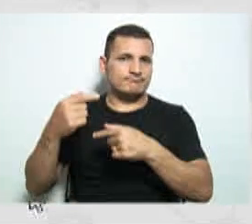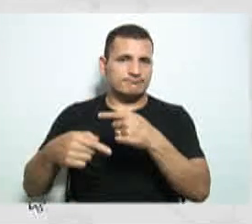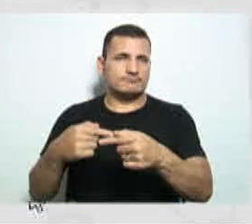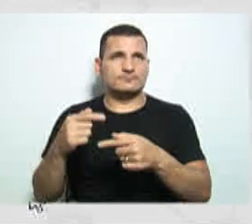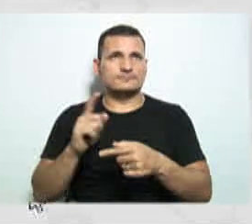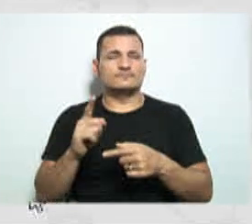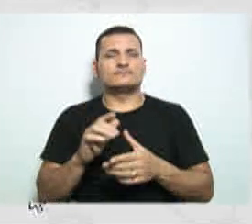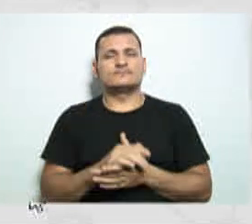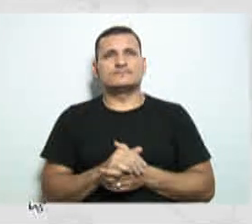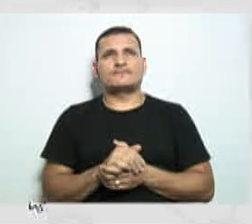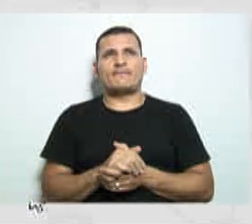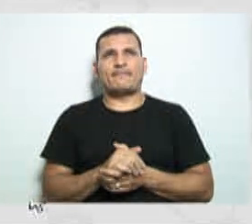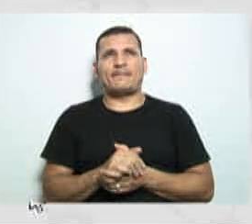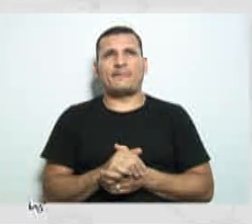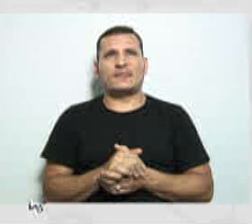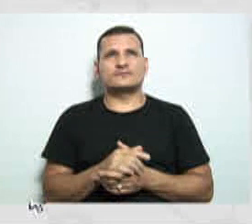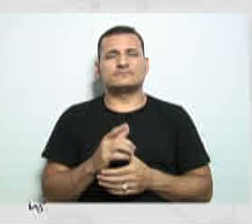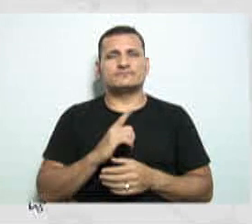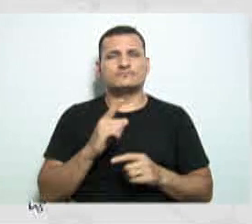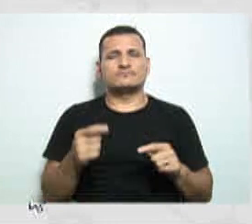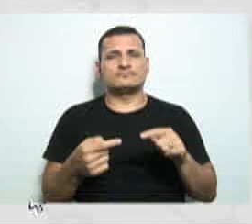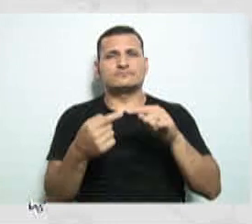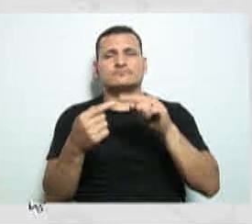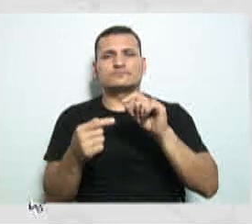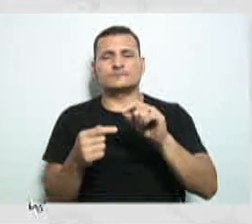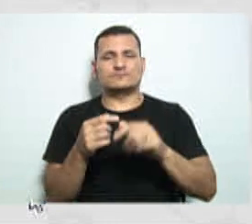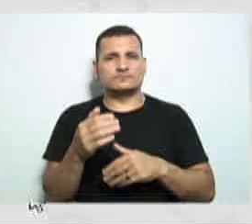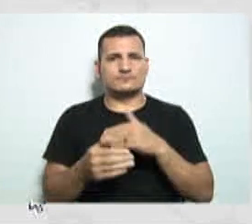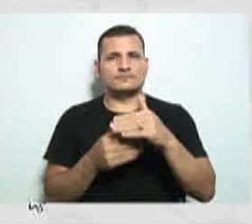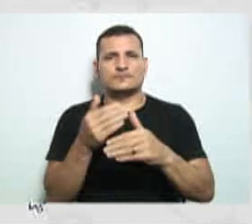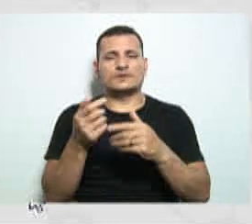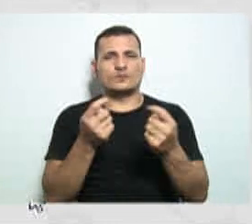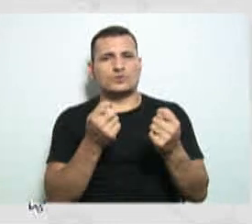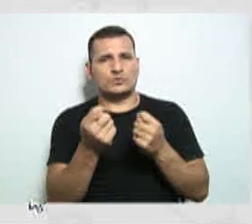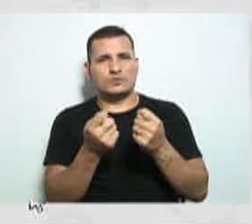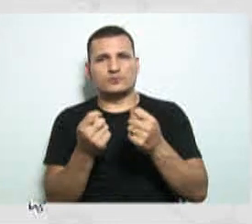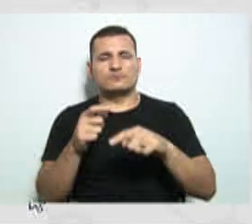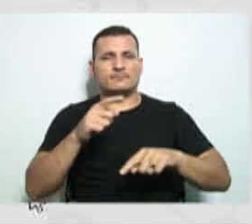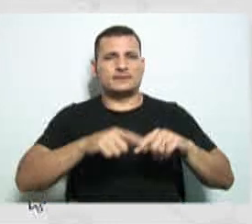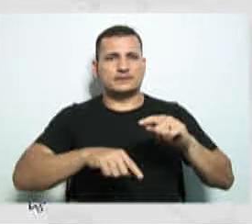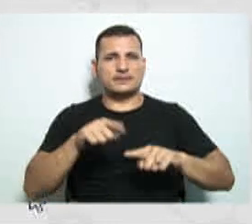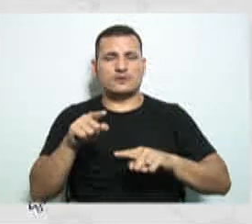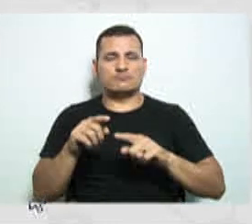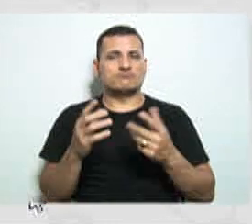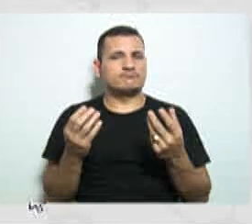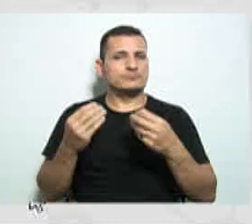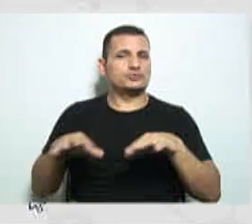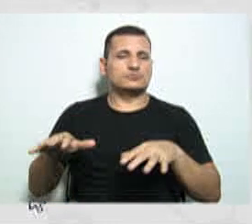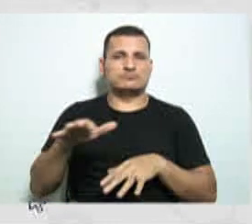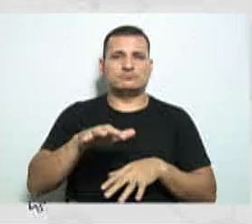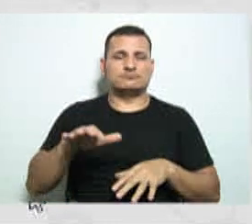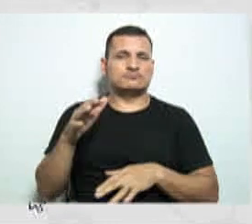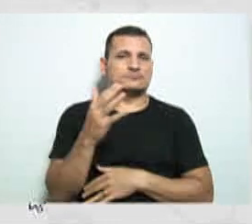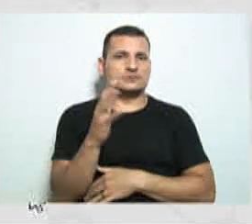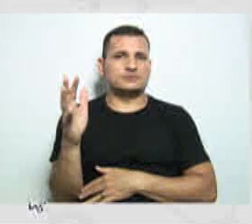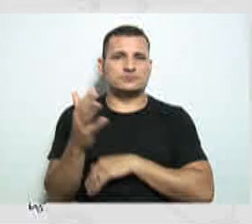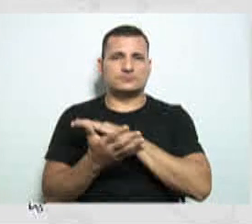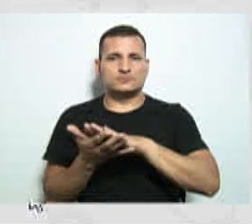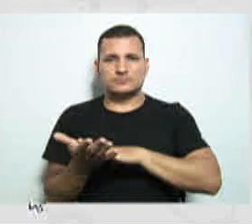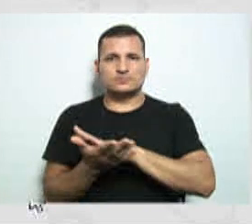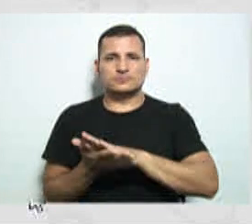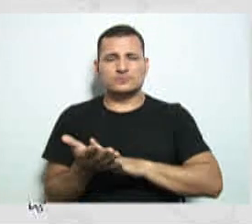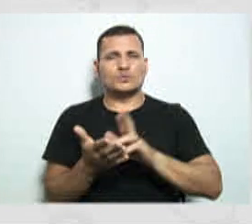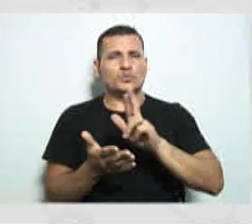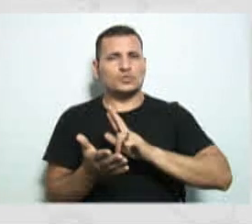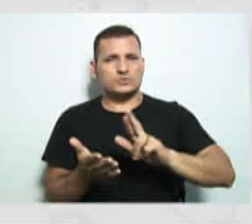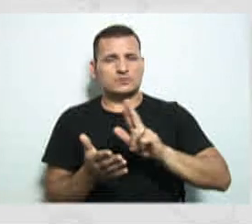Está diretamente relacionado ao desenvolvimento econômico e material sem agredir o meio ambiente, né? Utilizando os